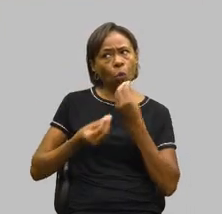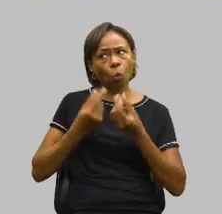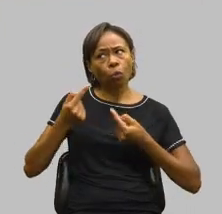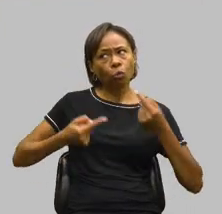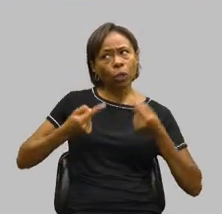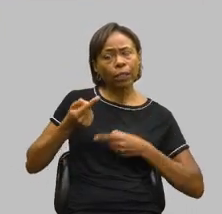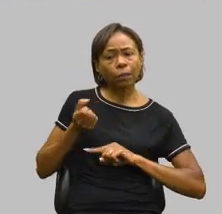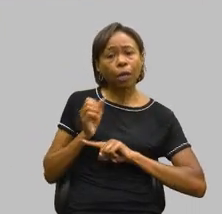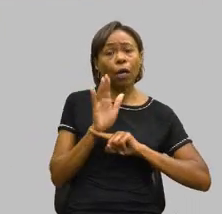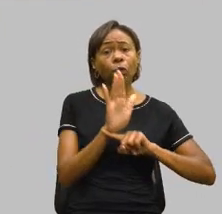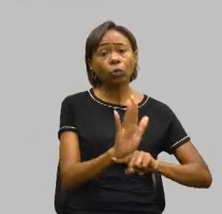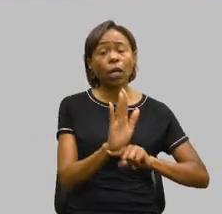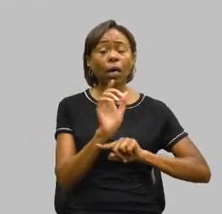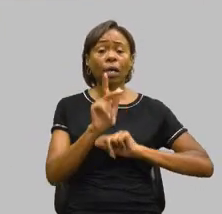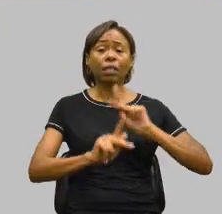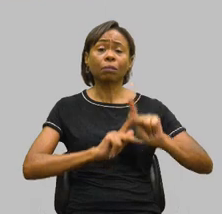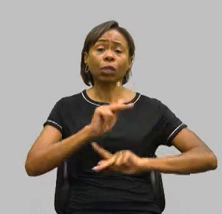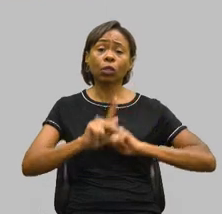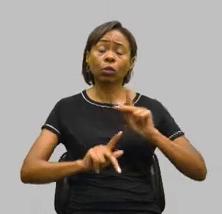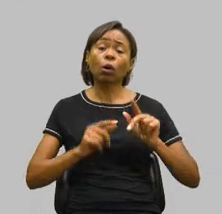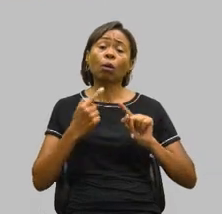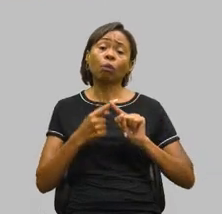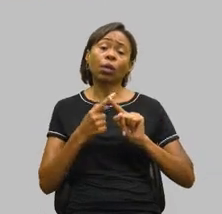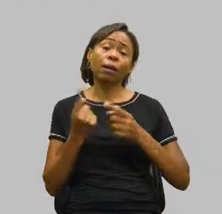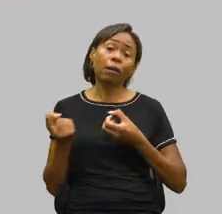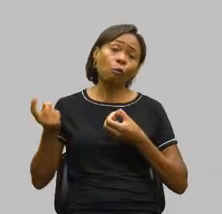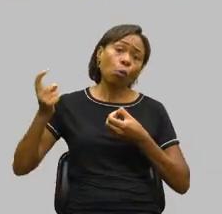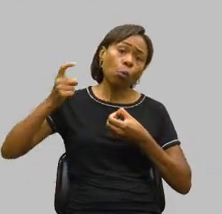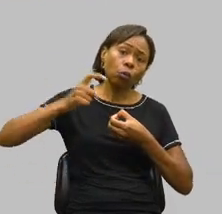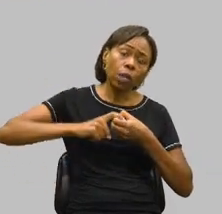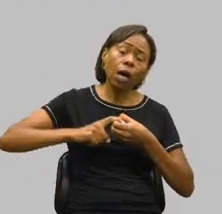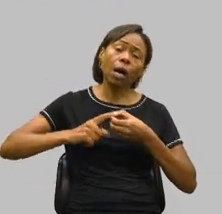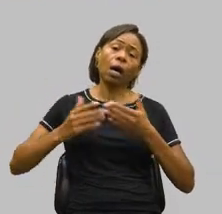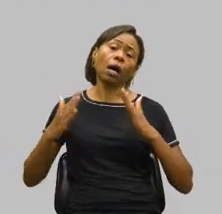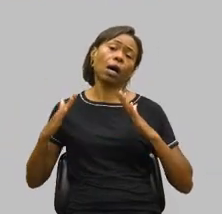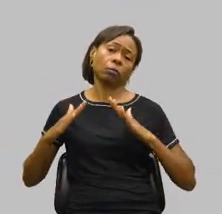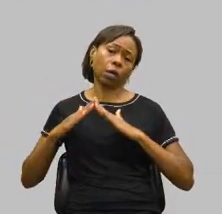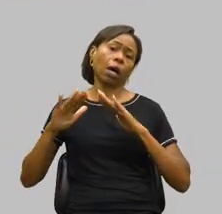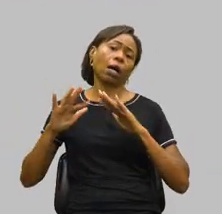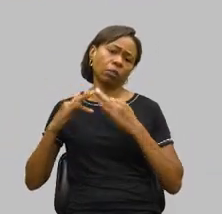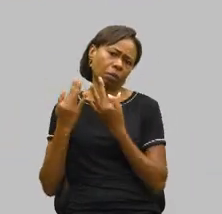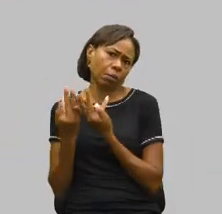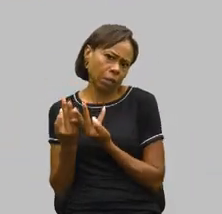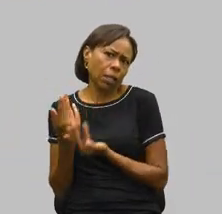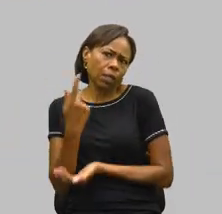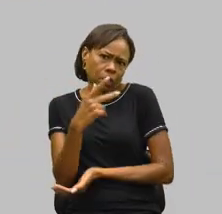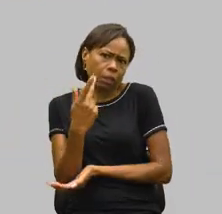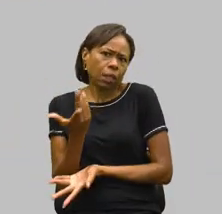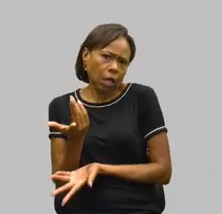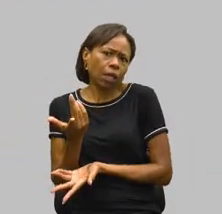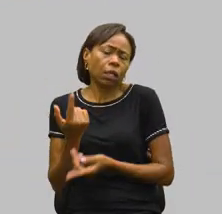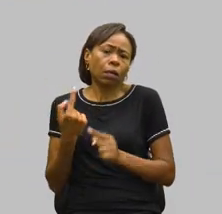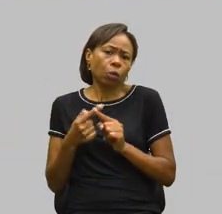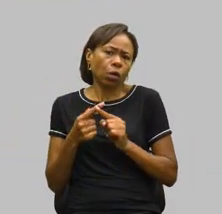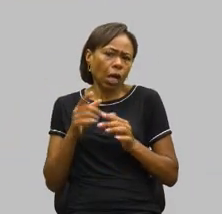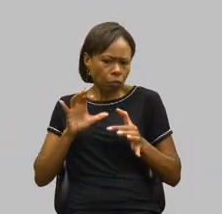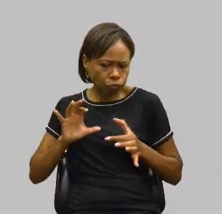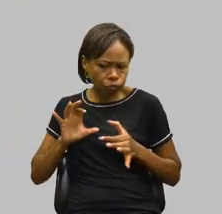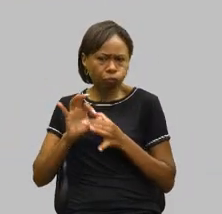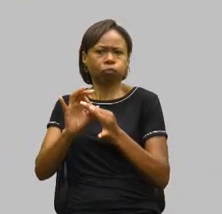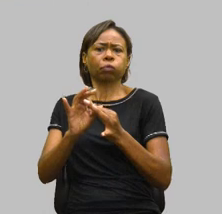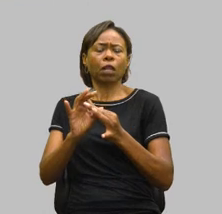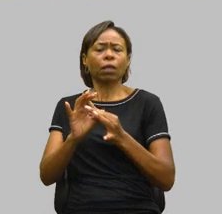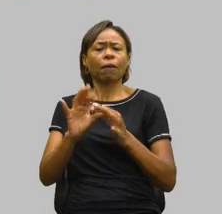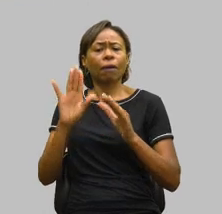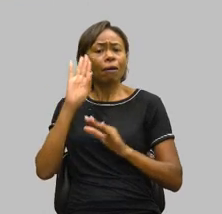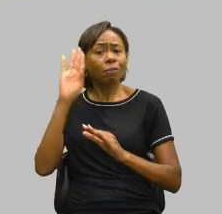gente conseguir principalmente retornar essas pessoas ao seu núcleo de origem fortalecendo os vínculos delas principalmente com a sua